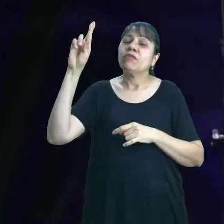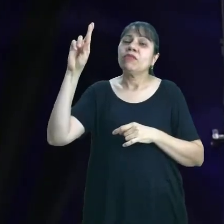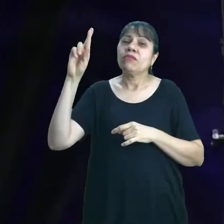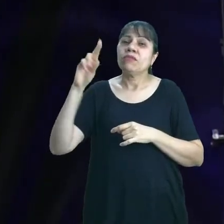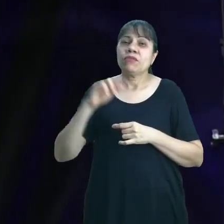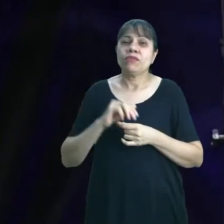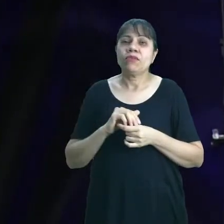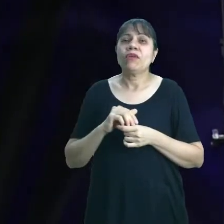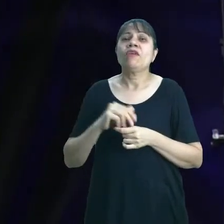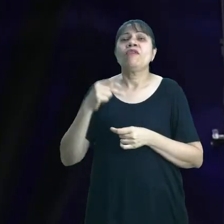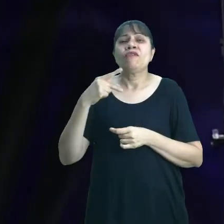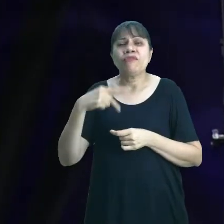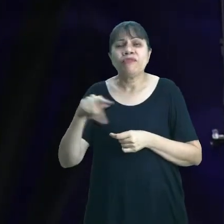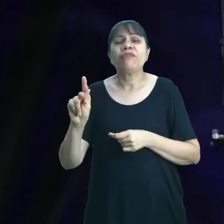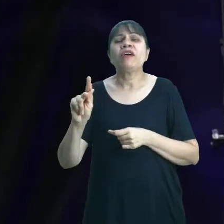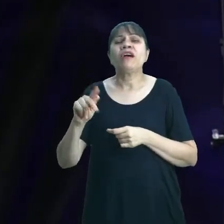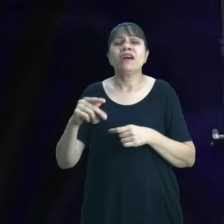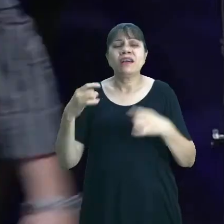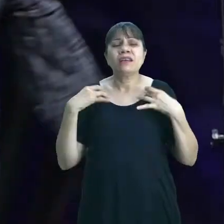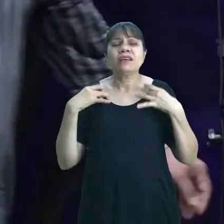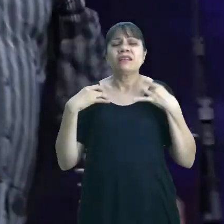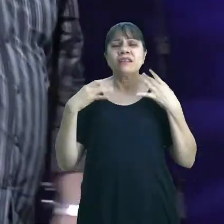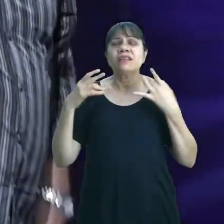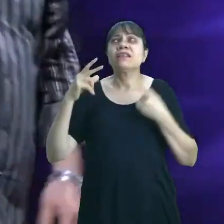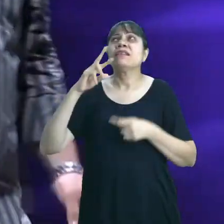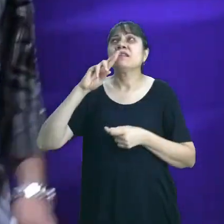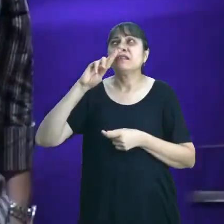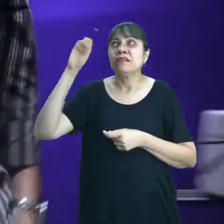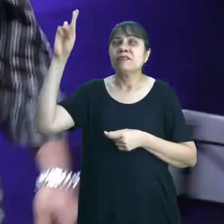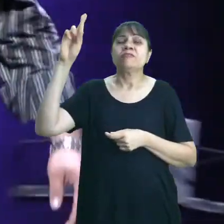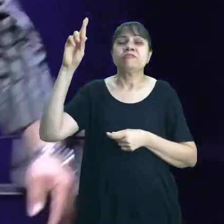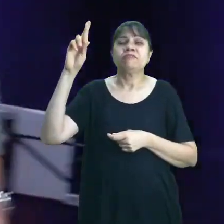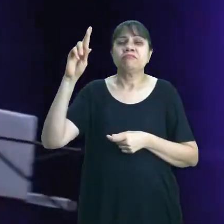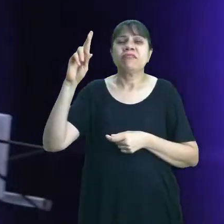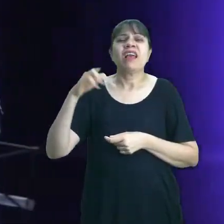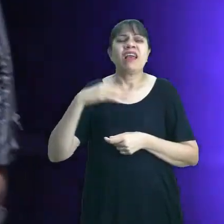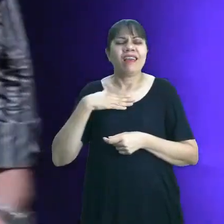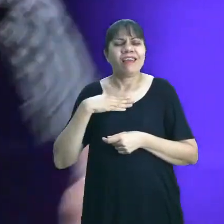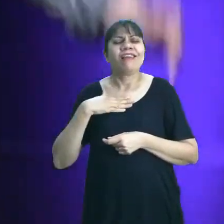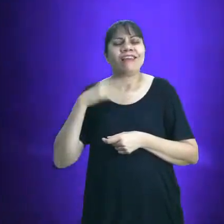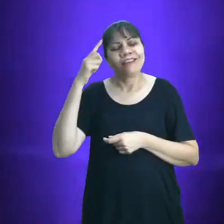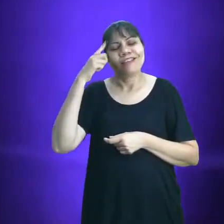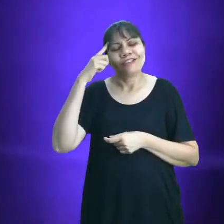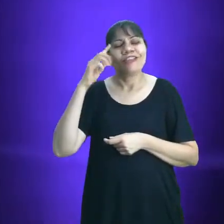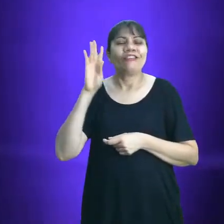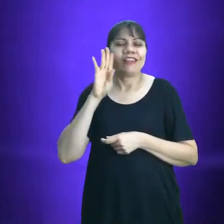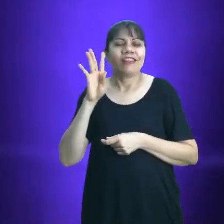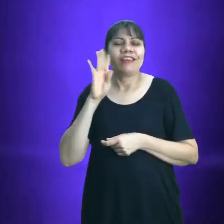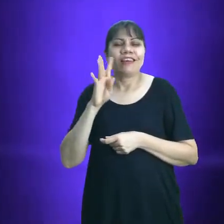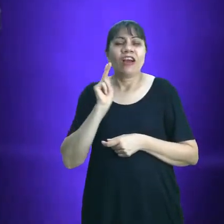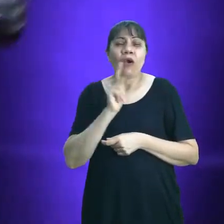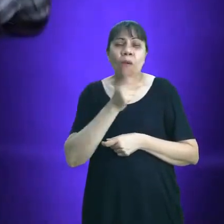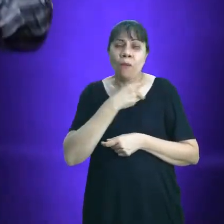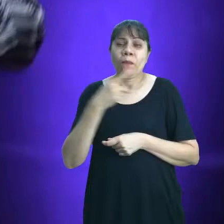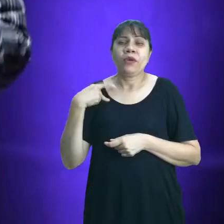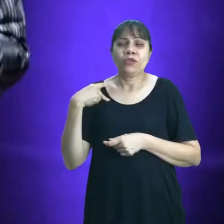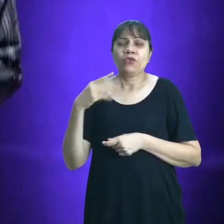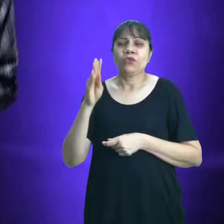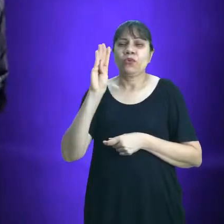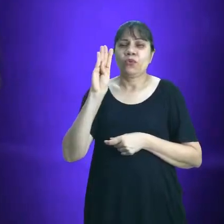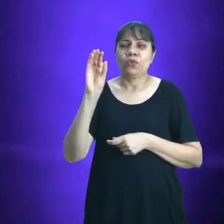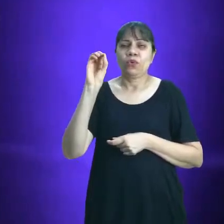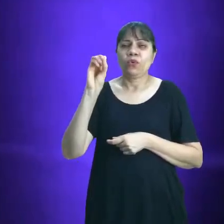Vai desenvolver temor ao Senhor. Eu achava legal o meu amigo pastor Bob. Eu fui pastor de adolescente da